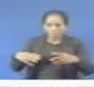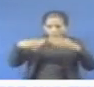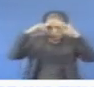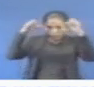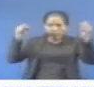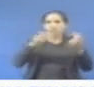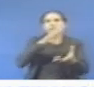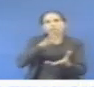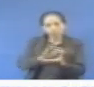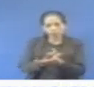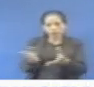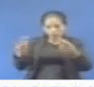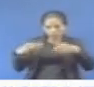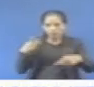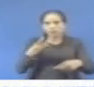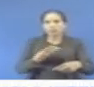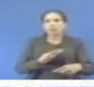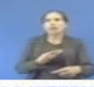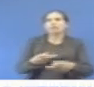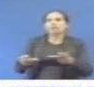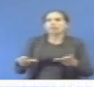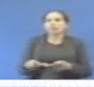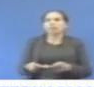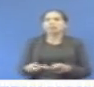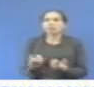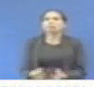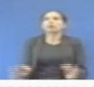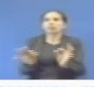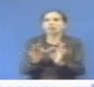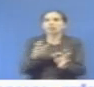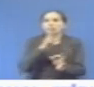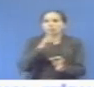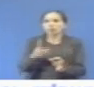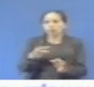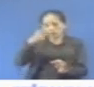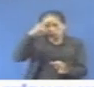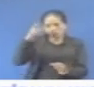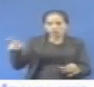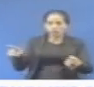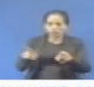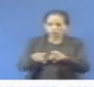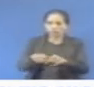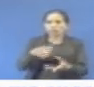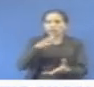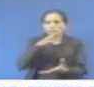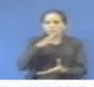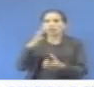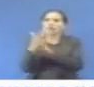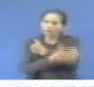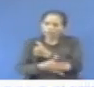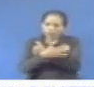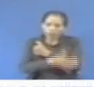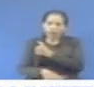Fatin e que até que valor bote importante da Tebes também ansa ina nação né bele hakat liu mai